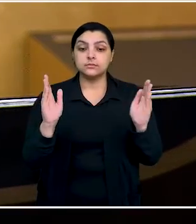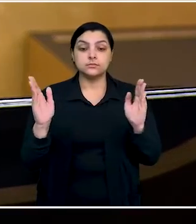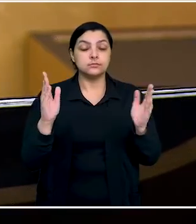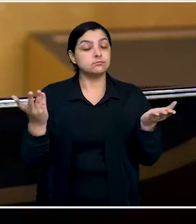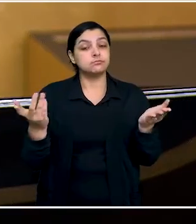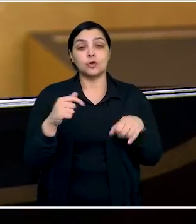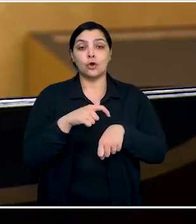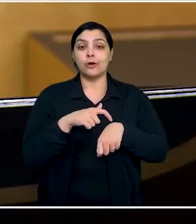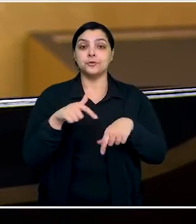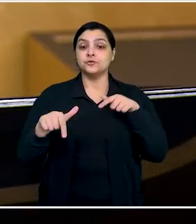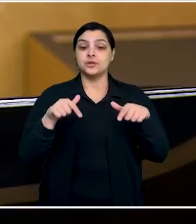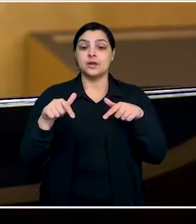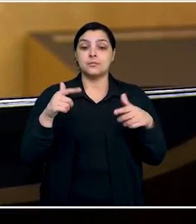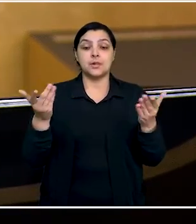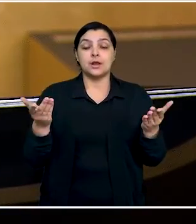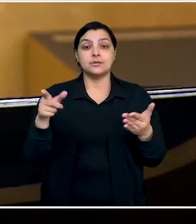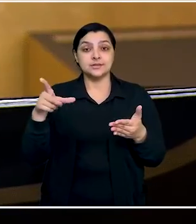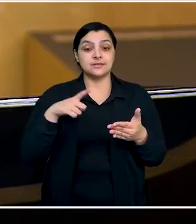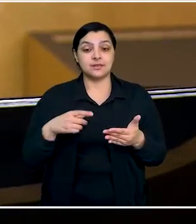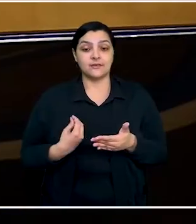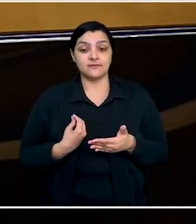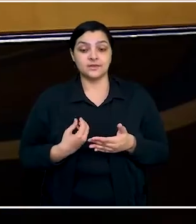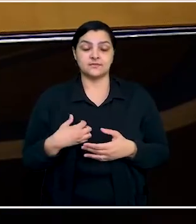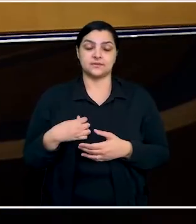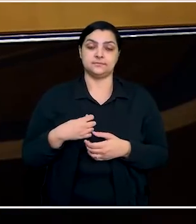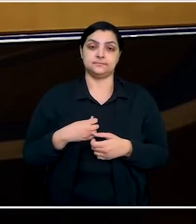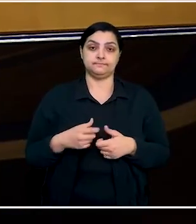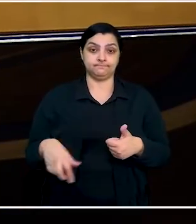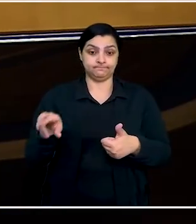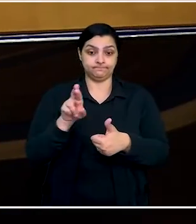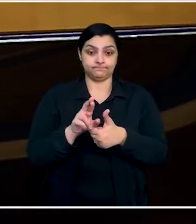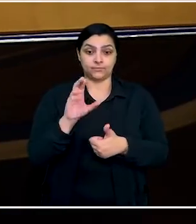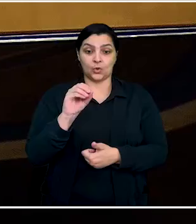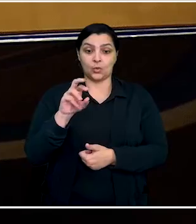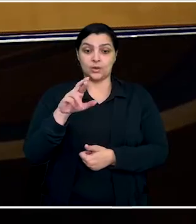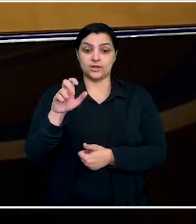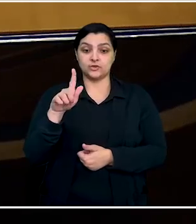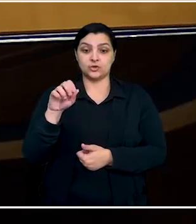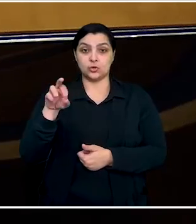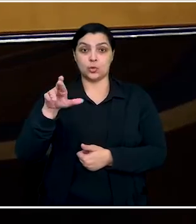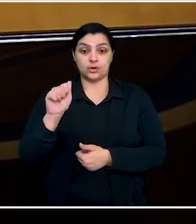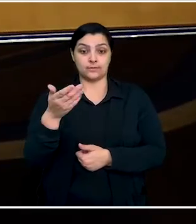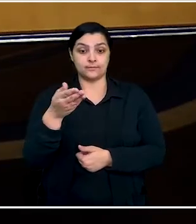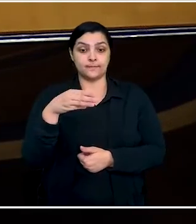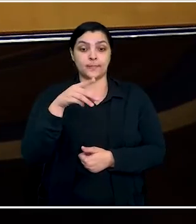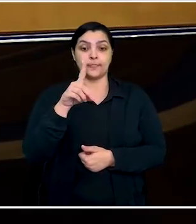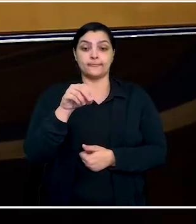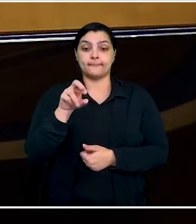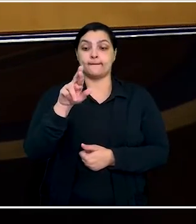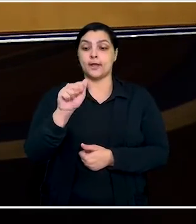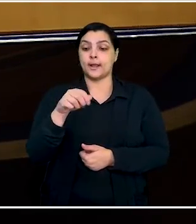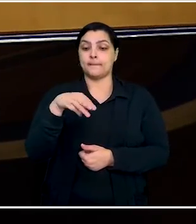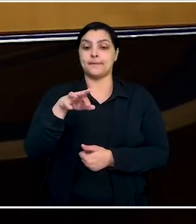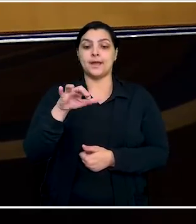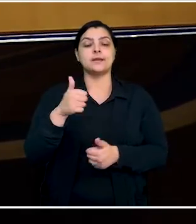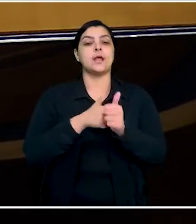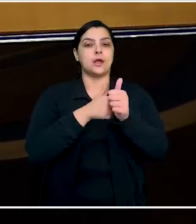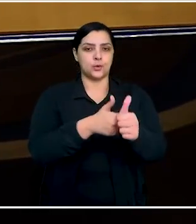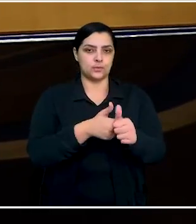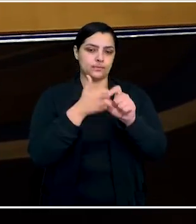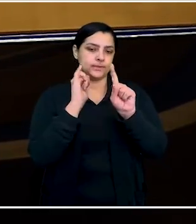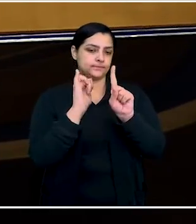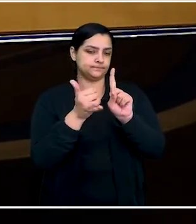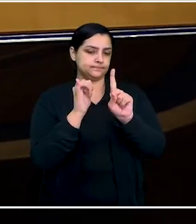alega a localização do trabalhador. A Corregedora-Geral da Justiça do Trabalho, ministra Dora Maria da Costa, acompanhou